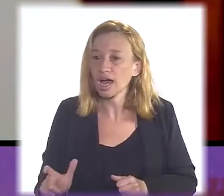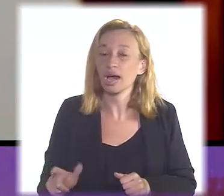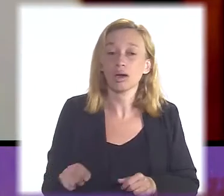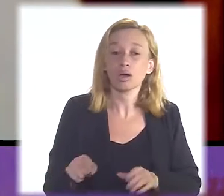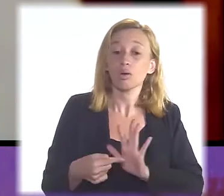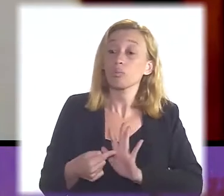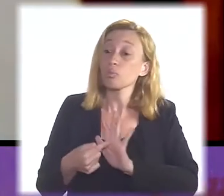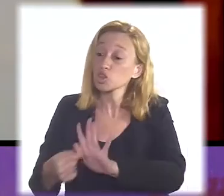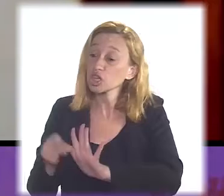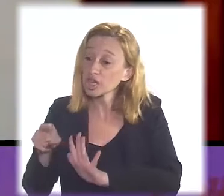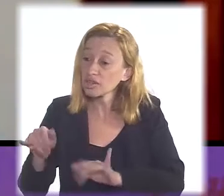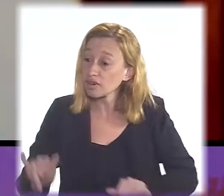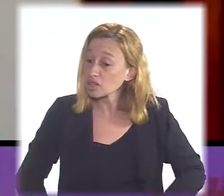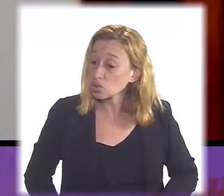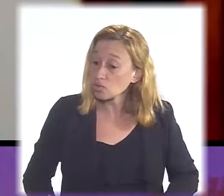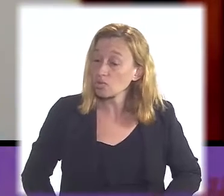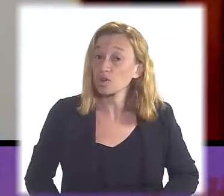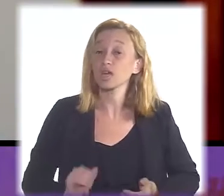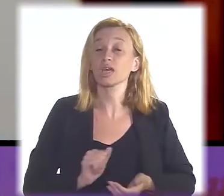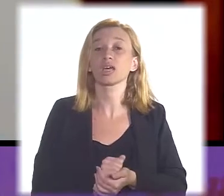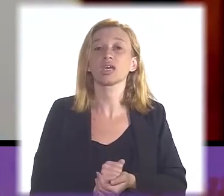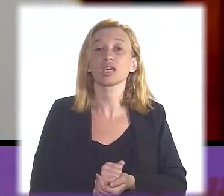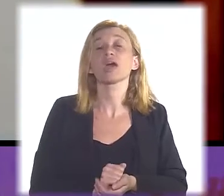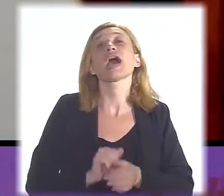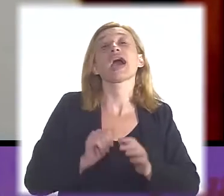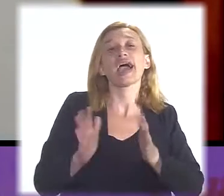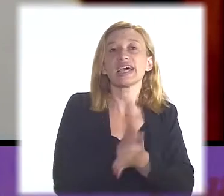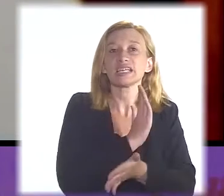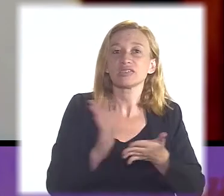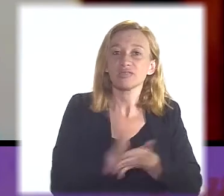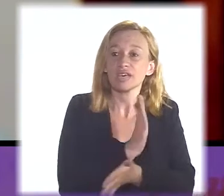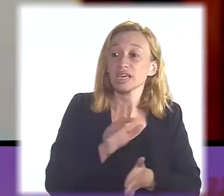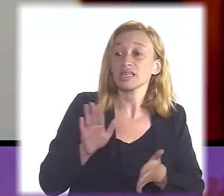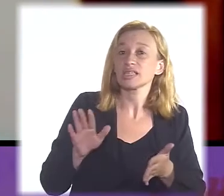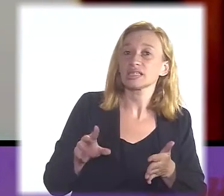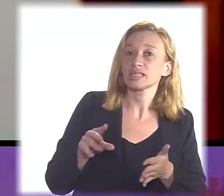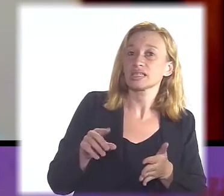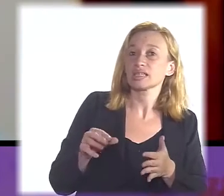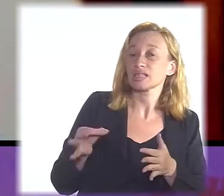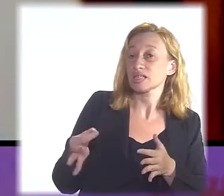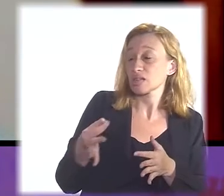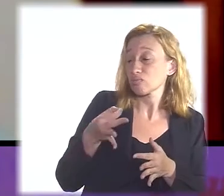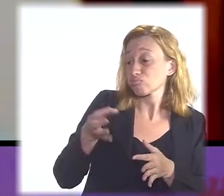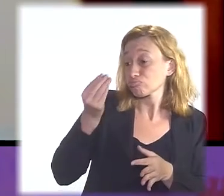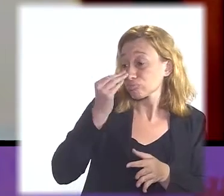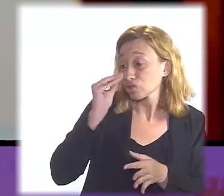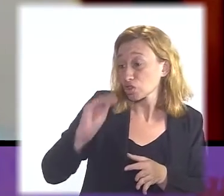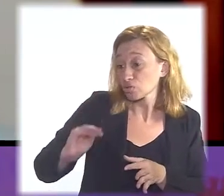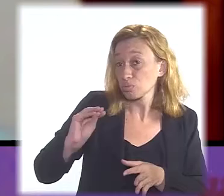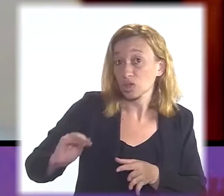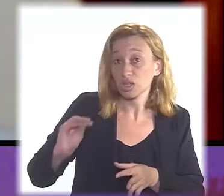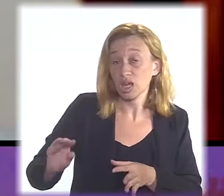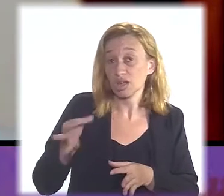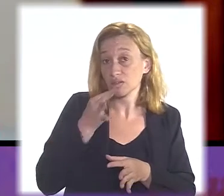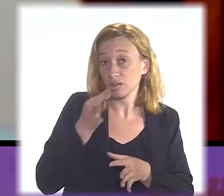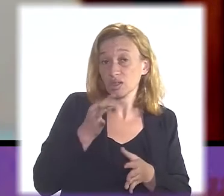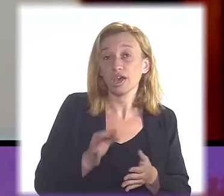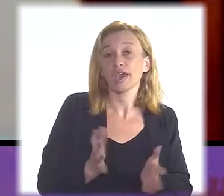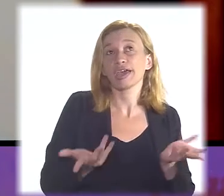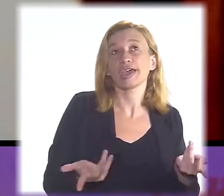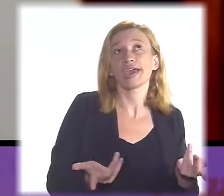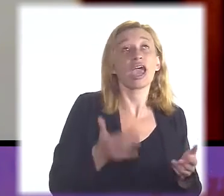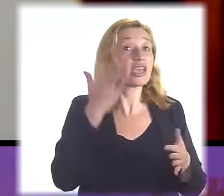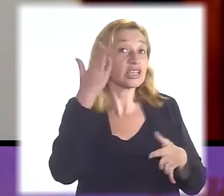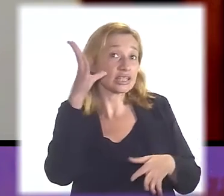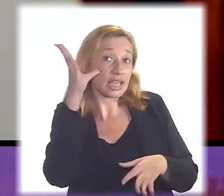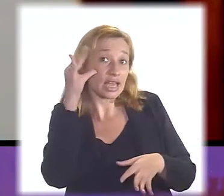jogador vai sofrer uma contusão. Às vezes, esses profissionais são desrespeitados nessas opiniões, porque aí vale o interesse pelo